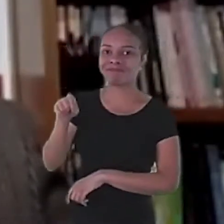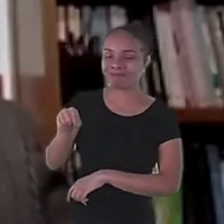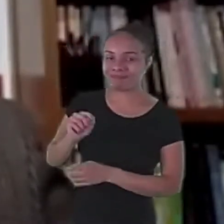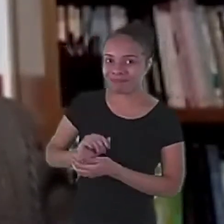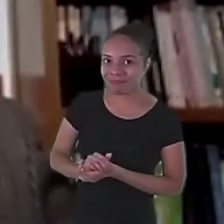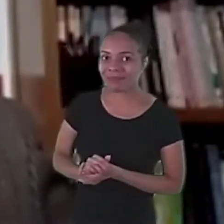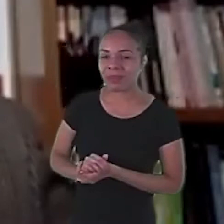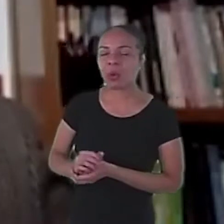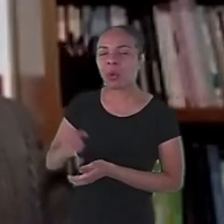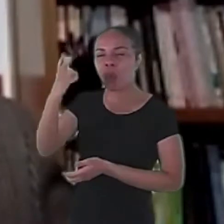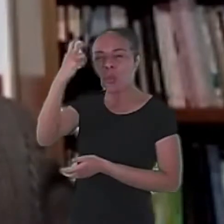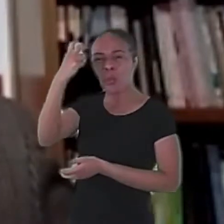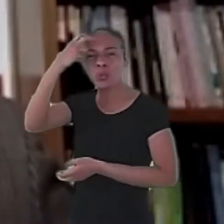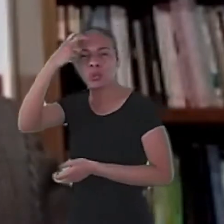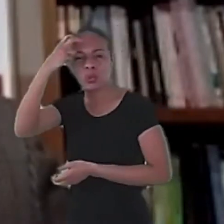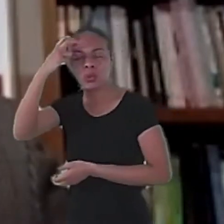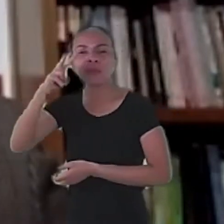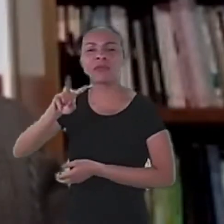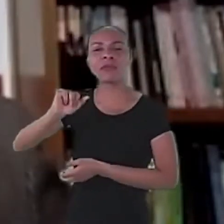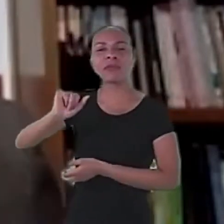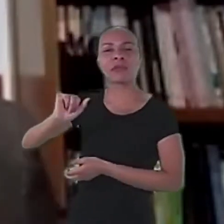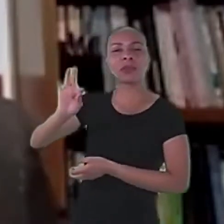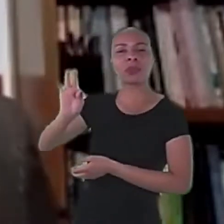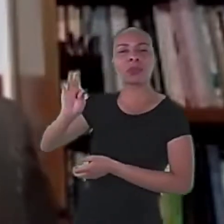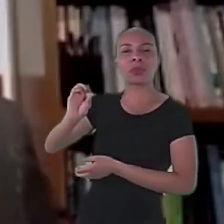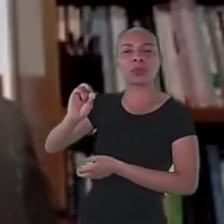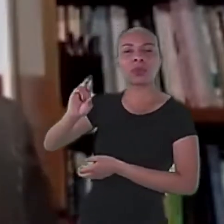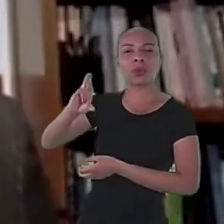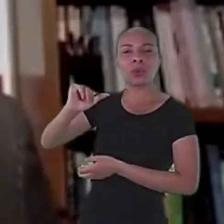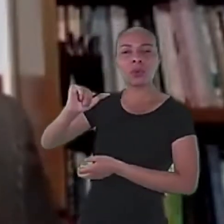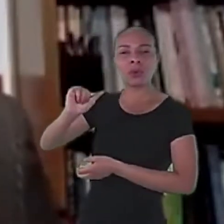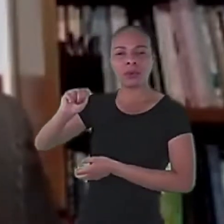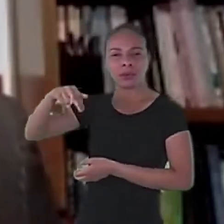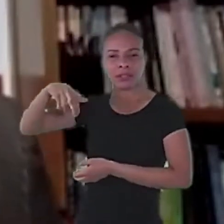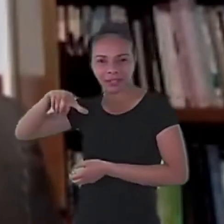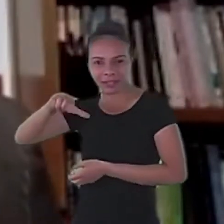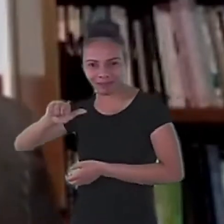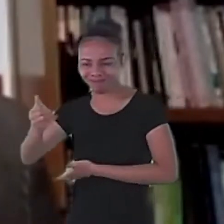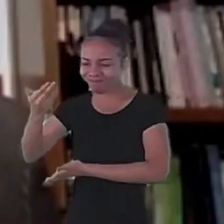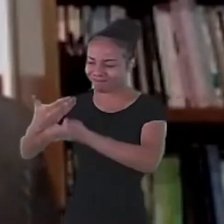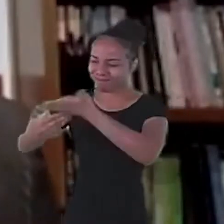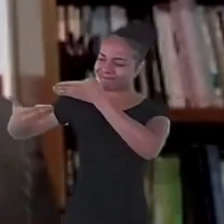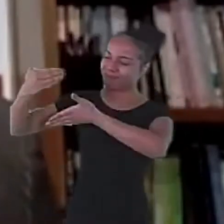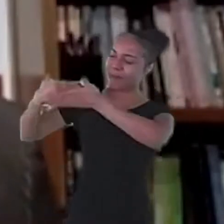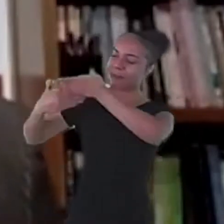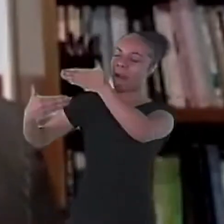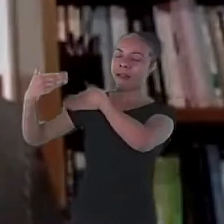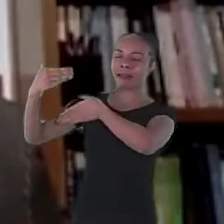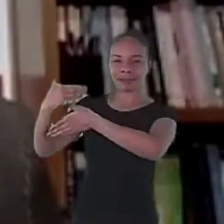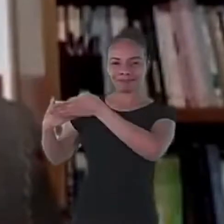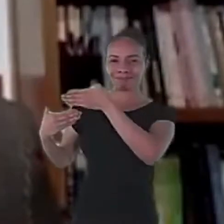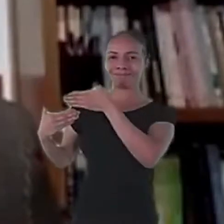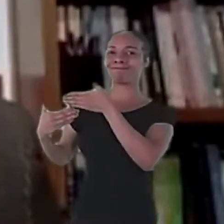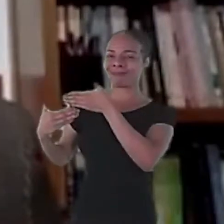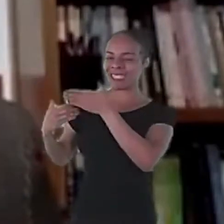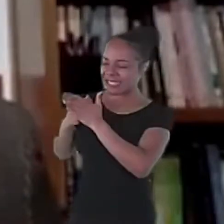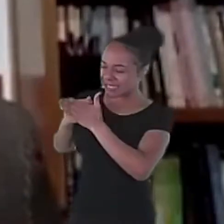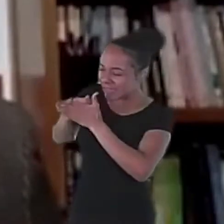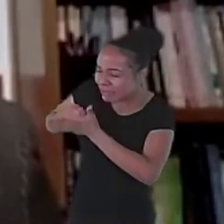vitoriana, na cultura vitoriana da época de Freud, isso era muito